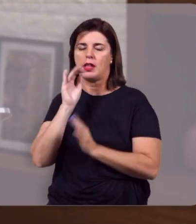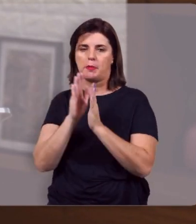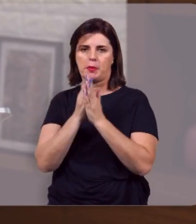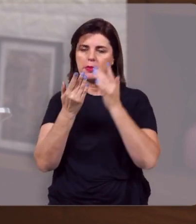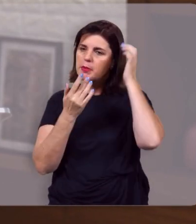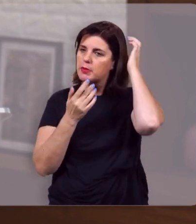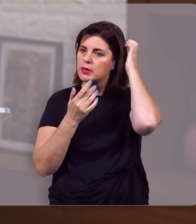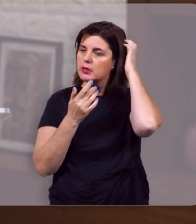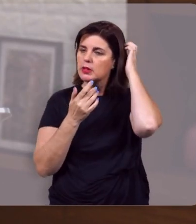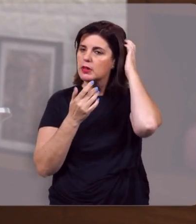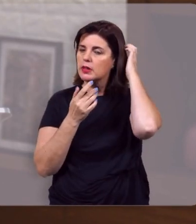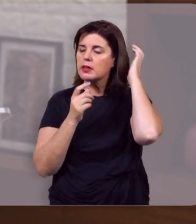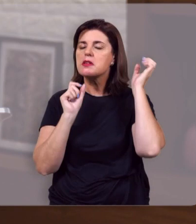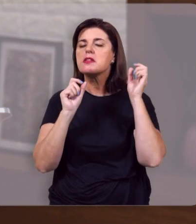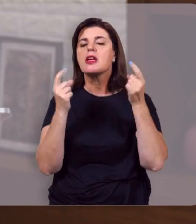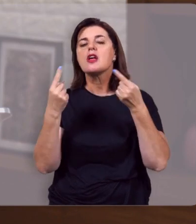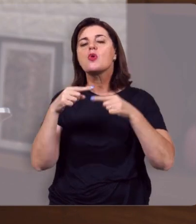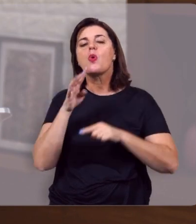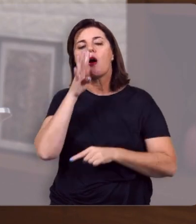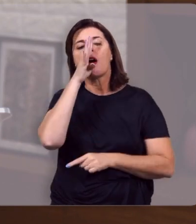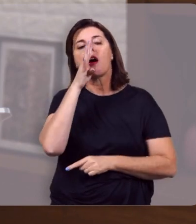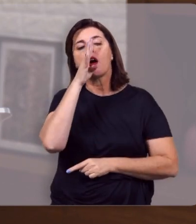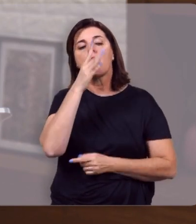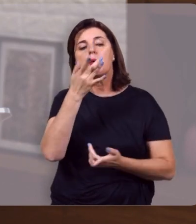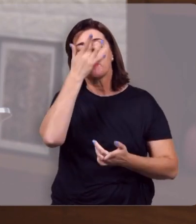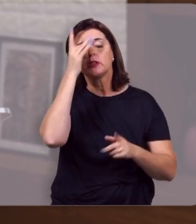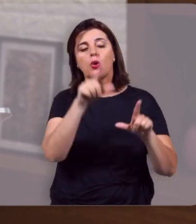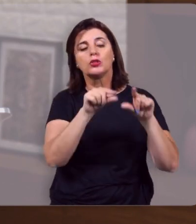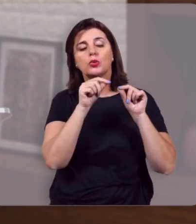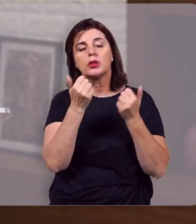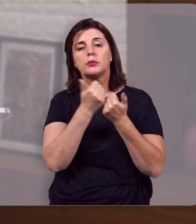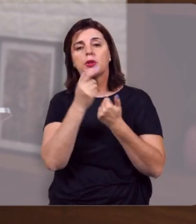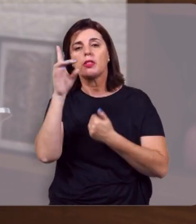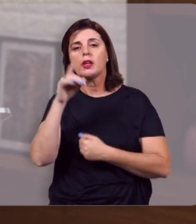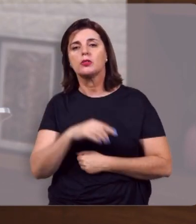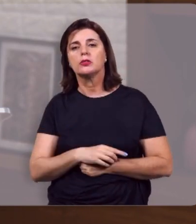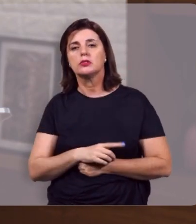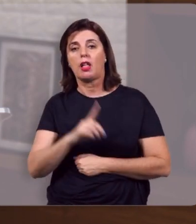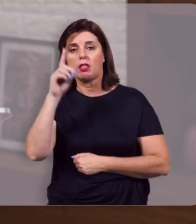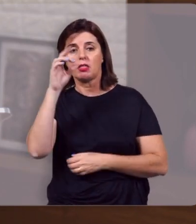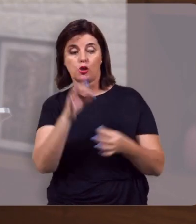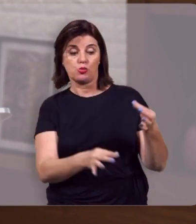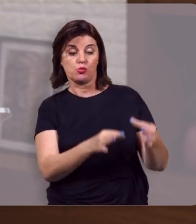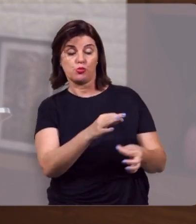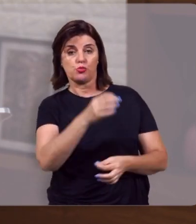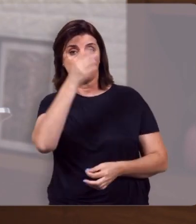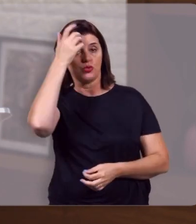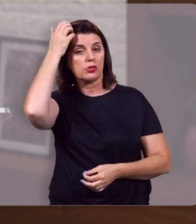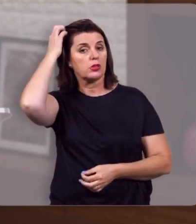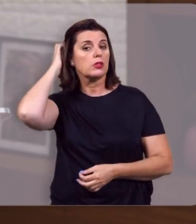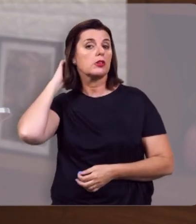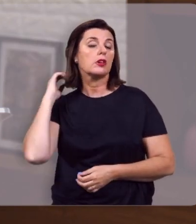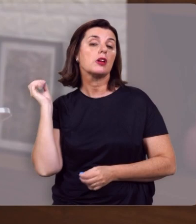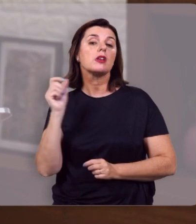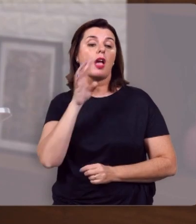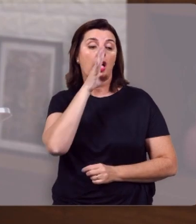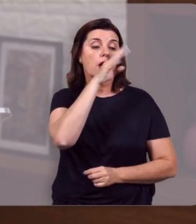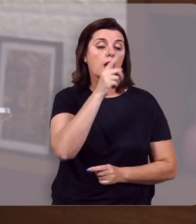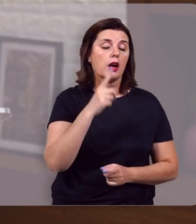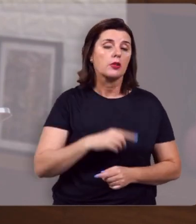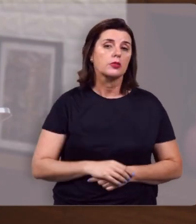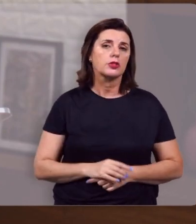Por exemplo, a Bíblia diz: quem tentará acusação contra os eleitos de Deus? É Deus quem os justifica. Quem